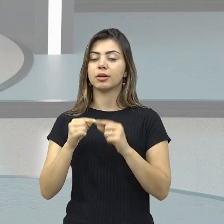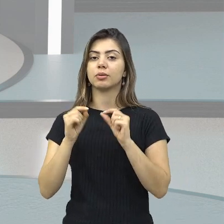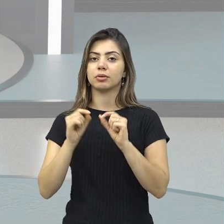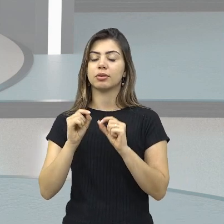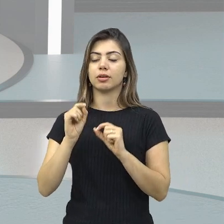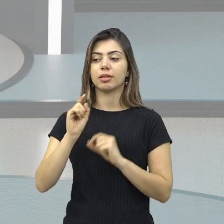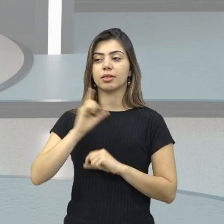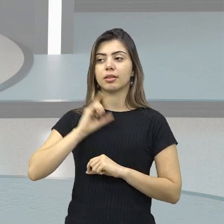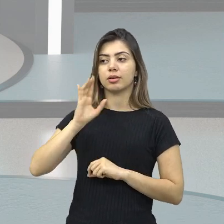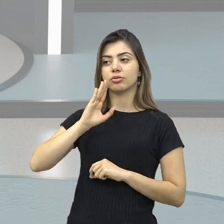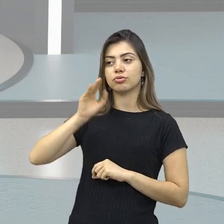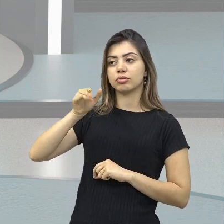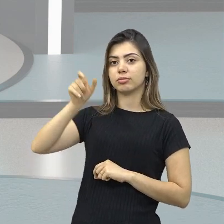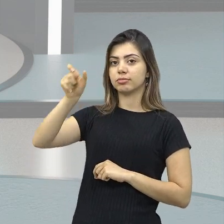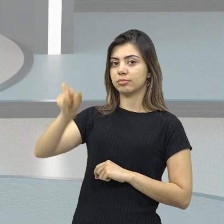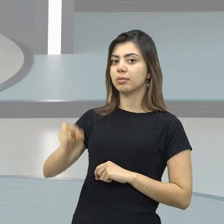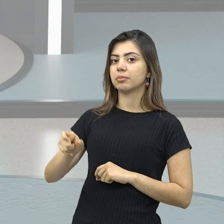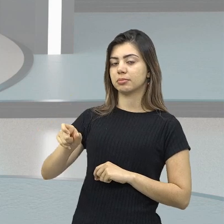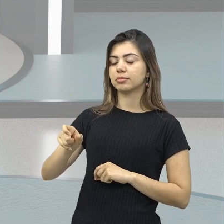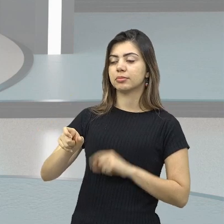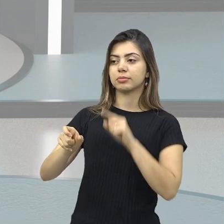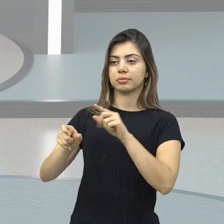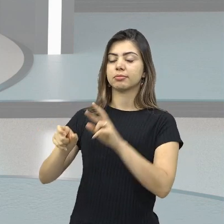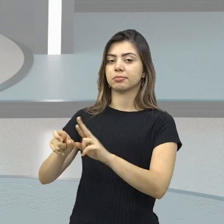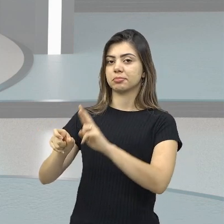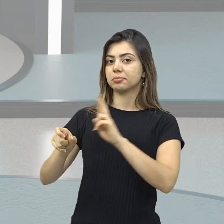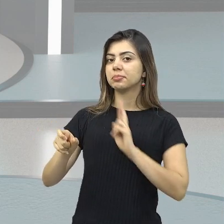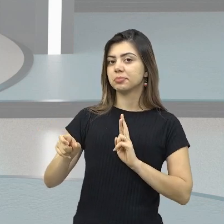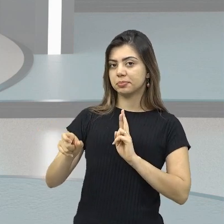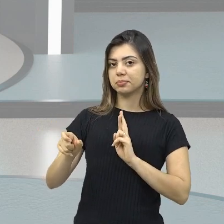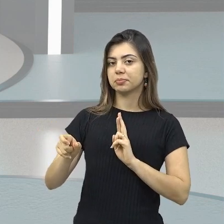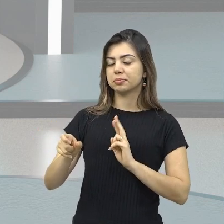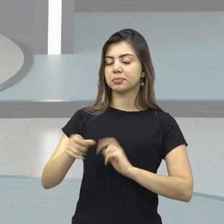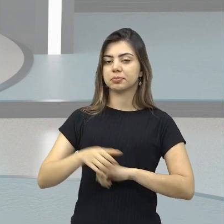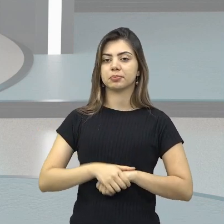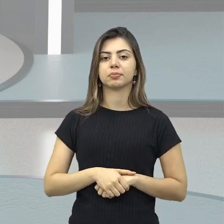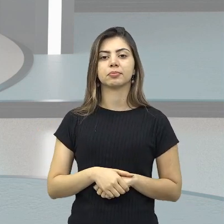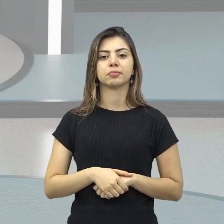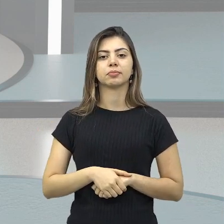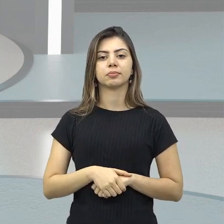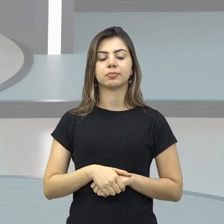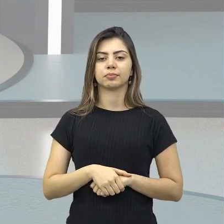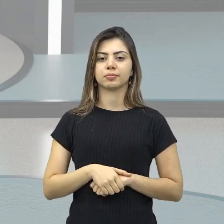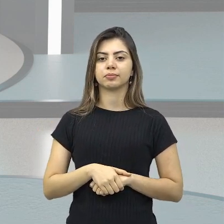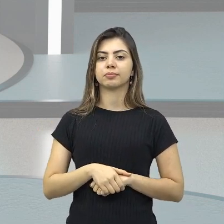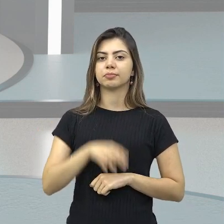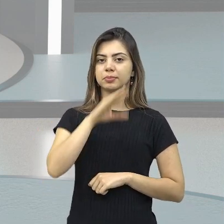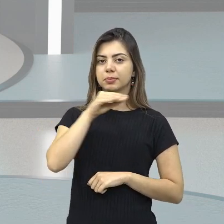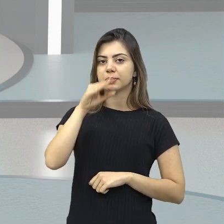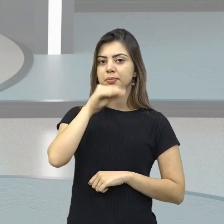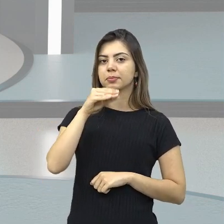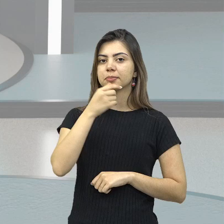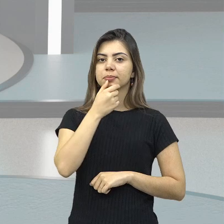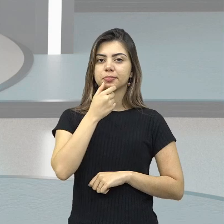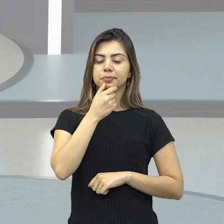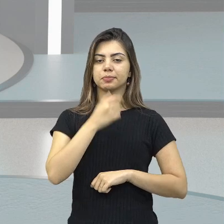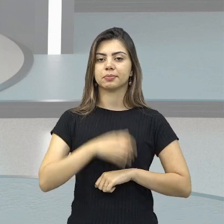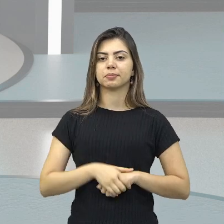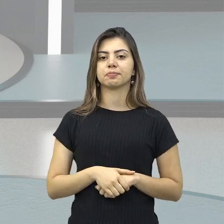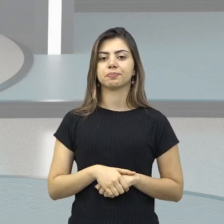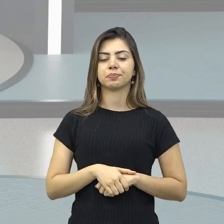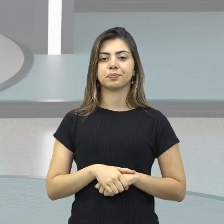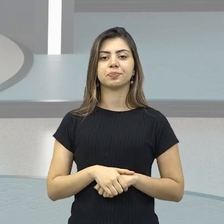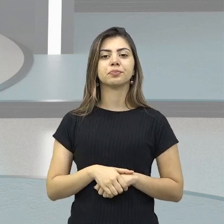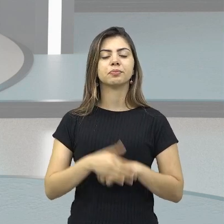falando diretamente com o meu interlocutor e ele vai me responder em primeira pessoa. I am from, eu sou de determinado lugar. Quando eu